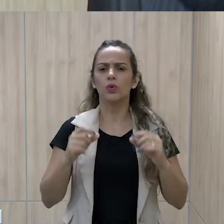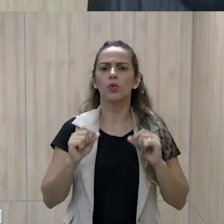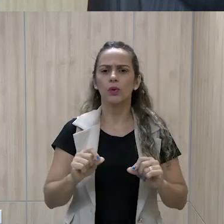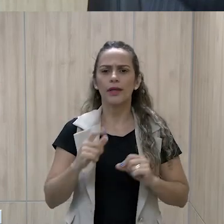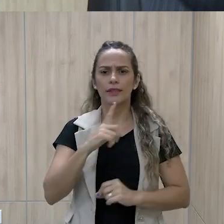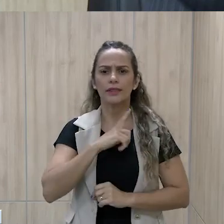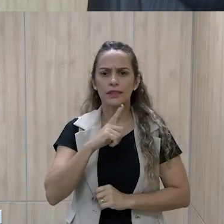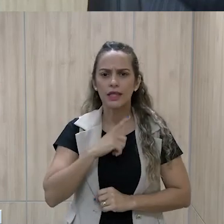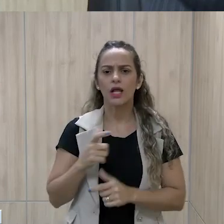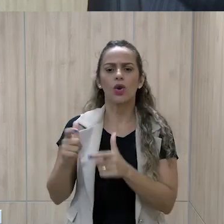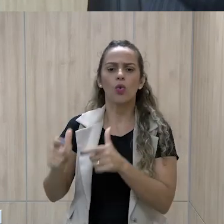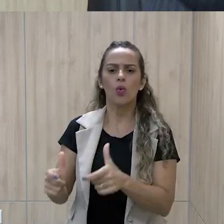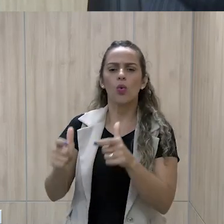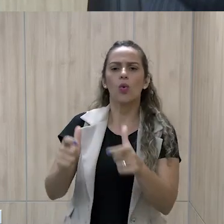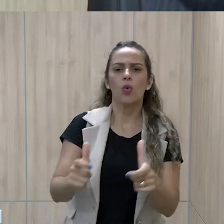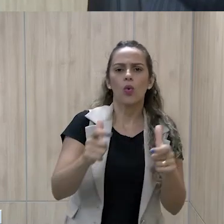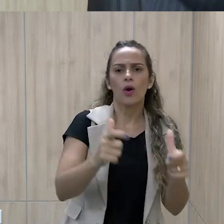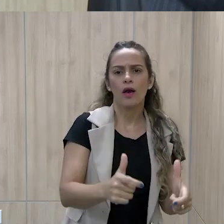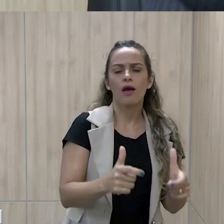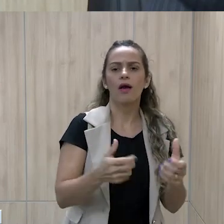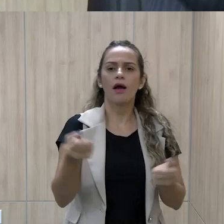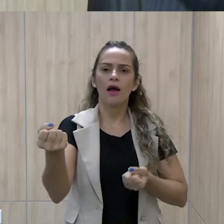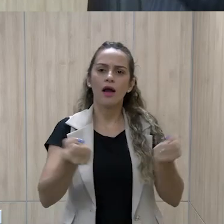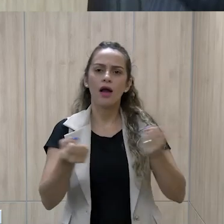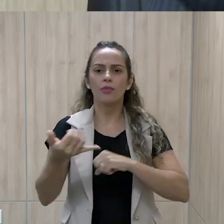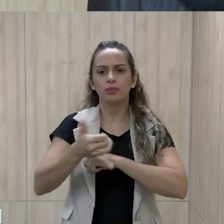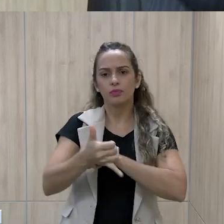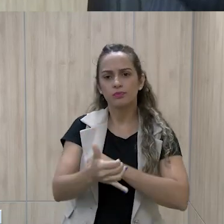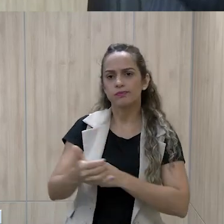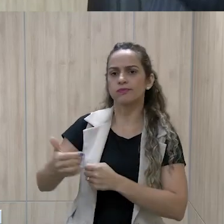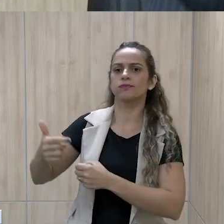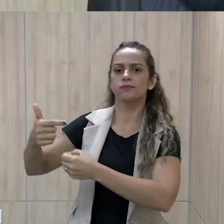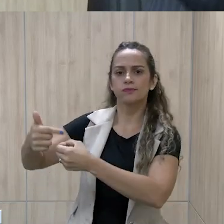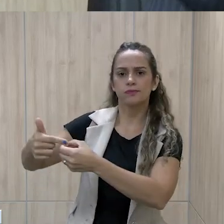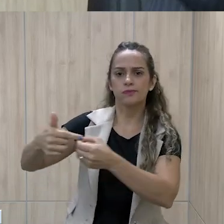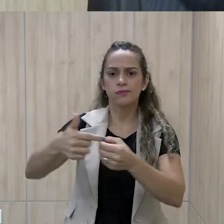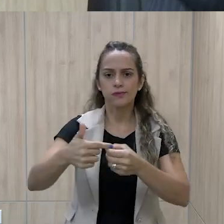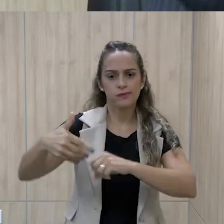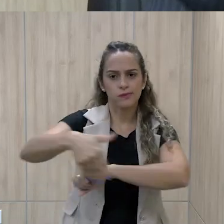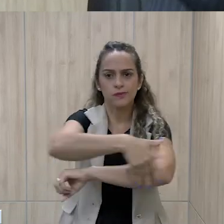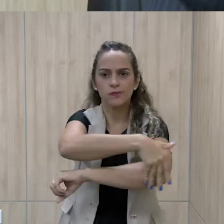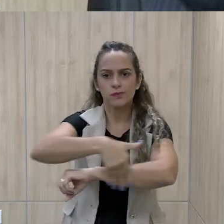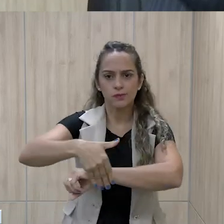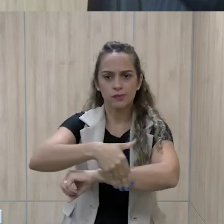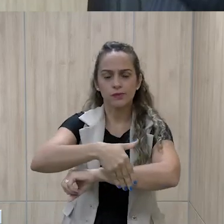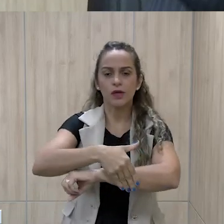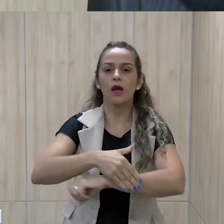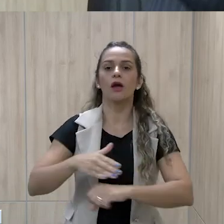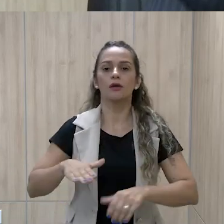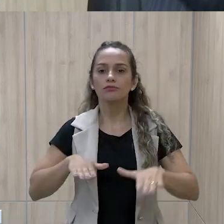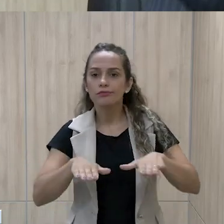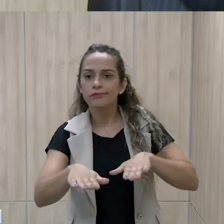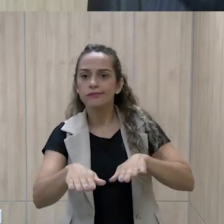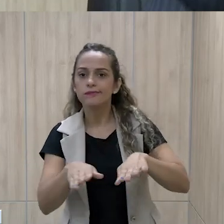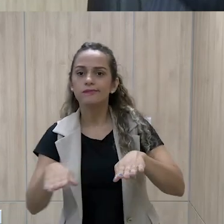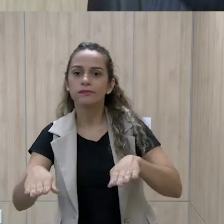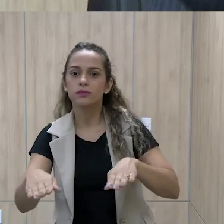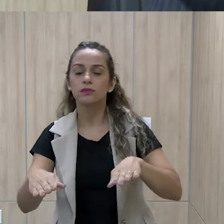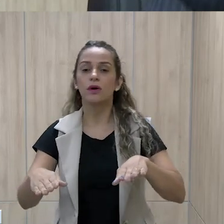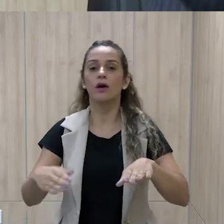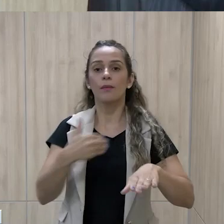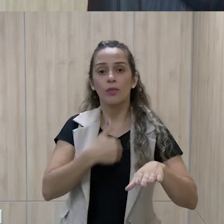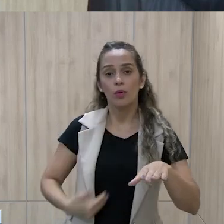obrigatoriedade de pontos de recarga para veículos elétricos e híbridos em vias e